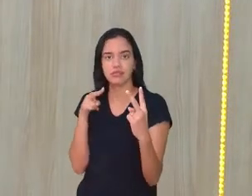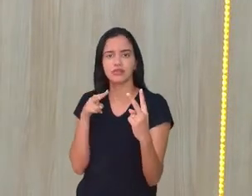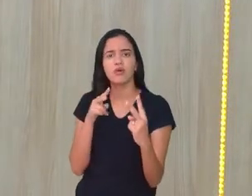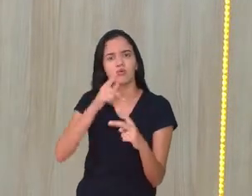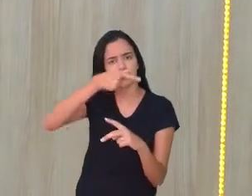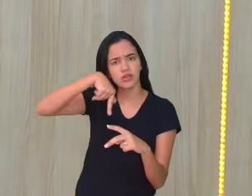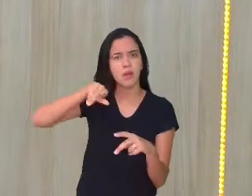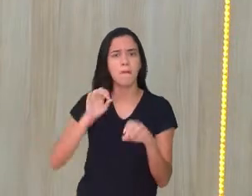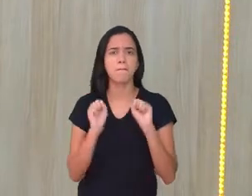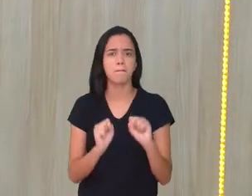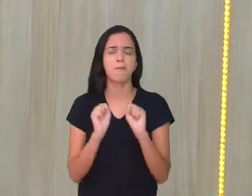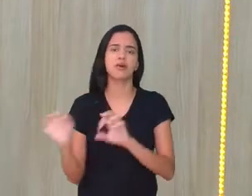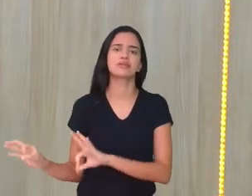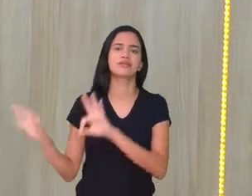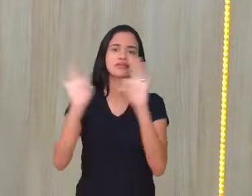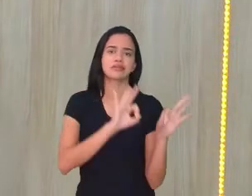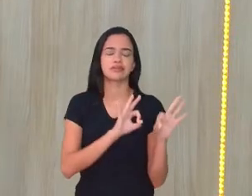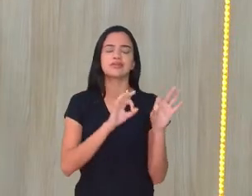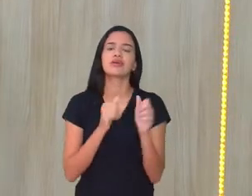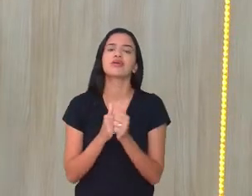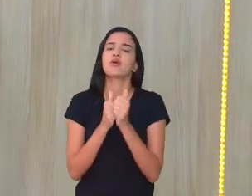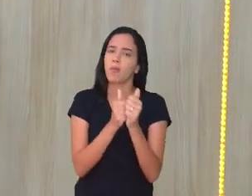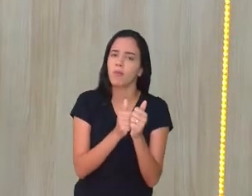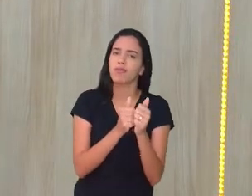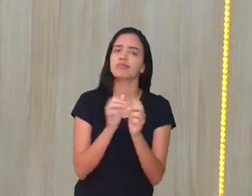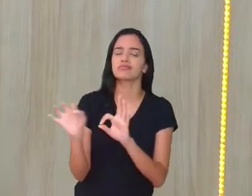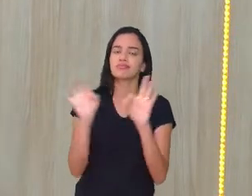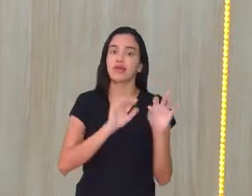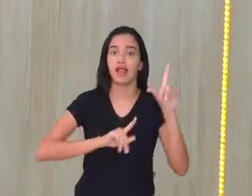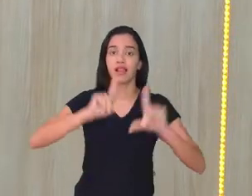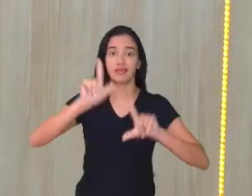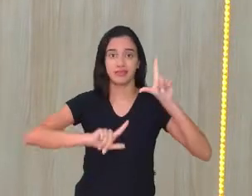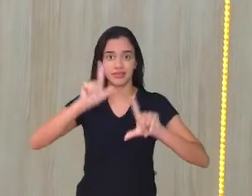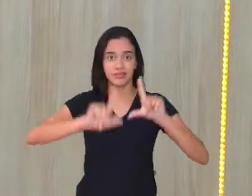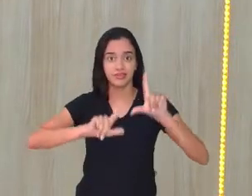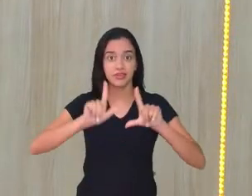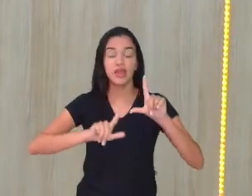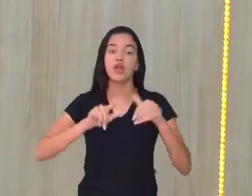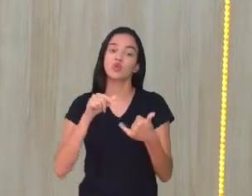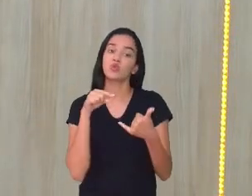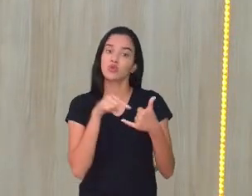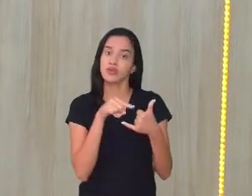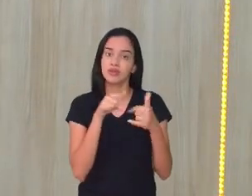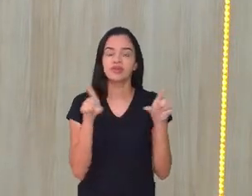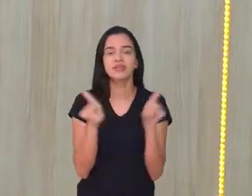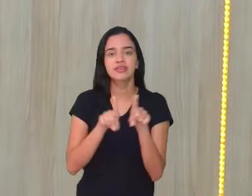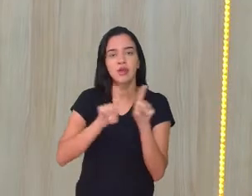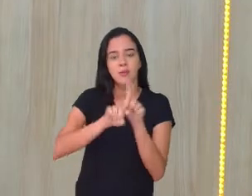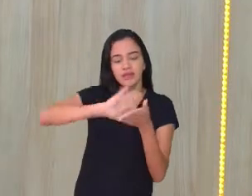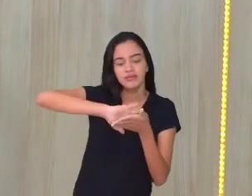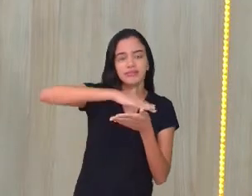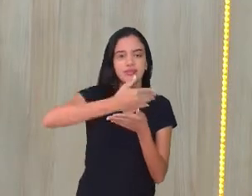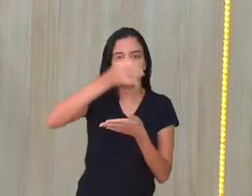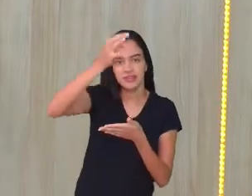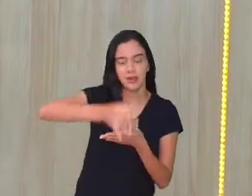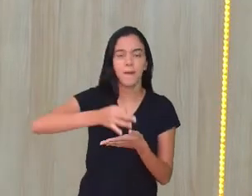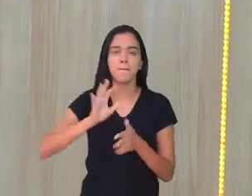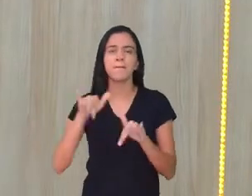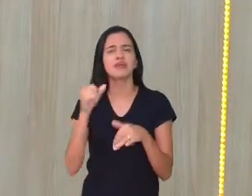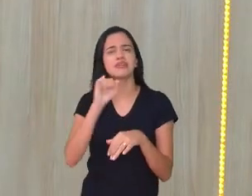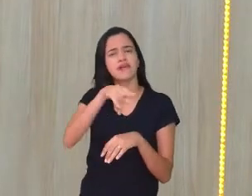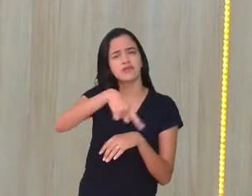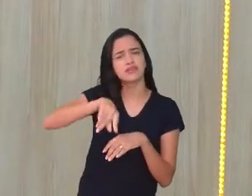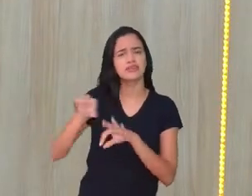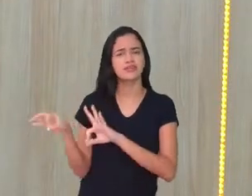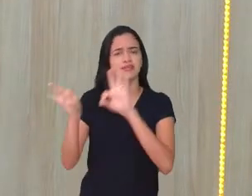você pode assistir e acompanhar aí a nossa aula através da TV, do celular e também do computador, tá bom? Então, se você